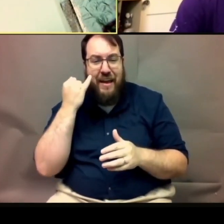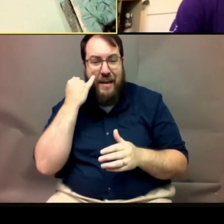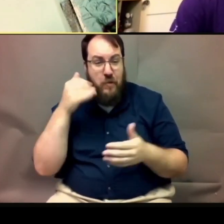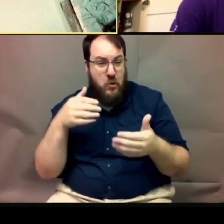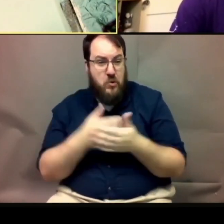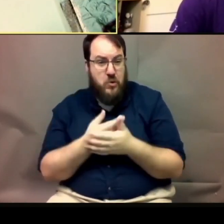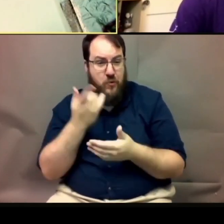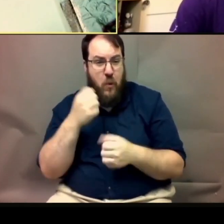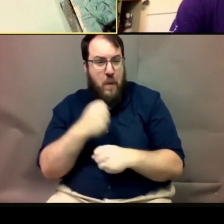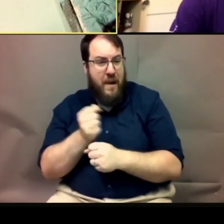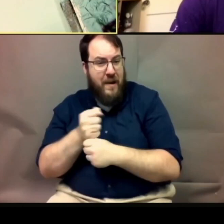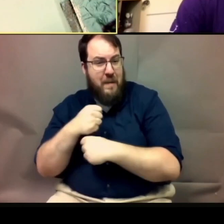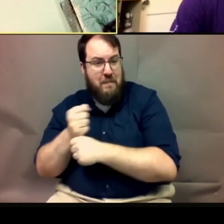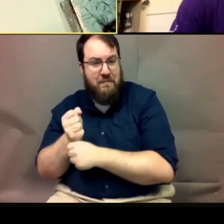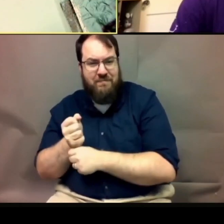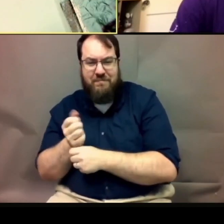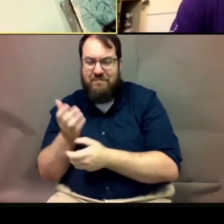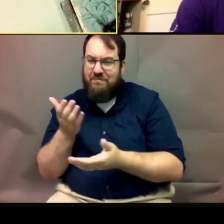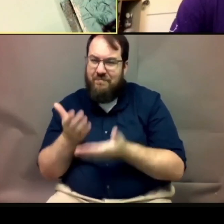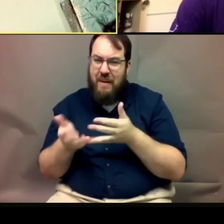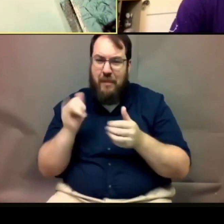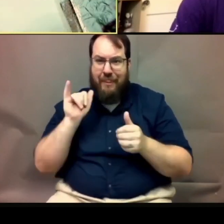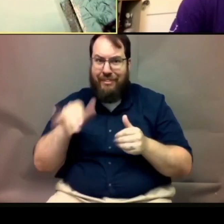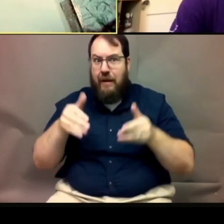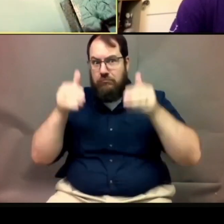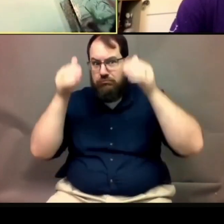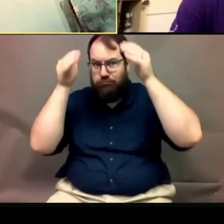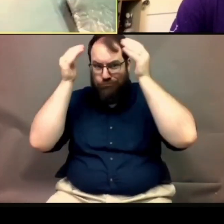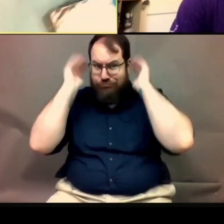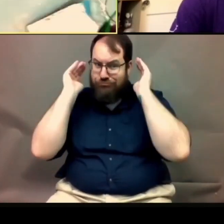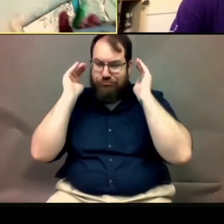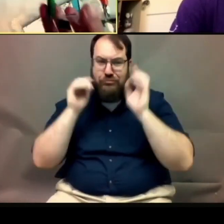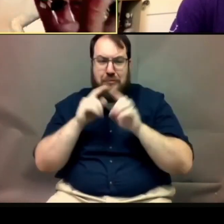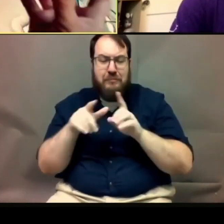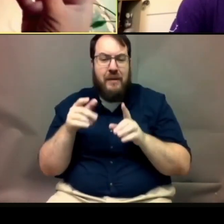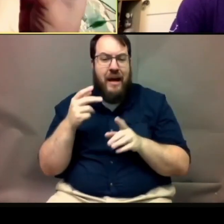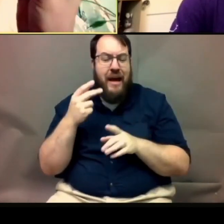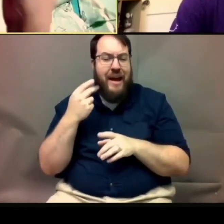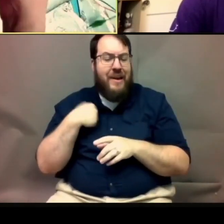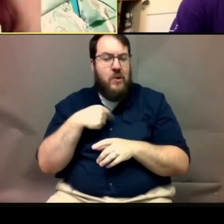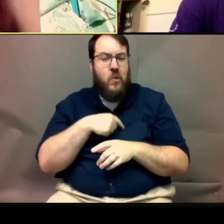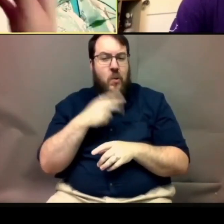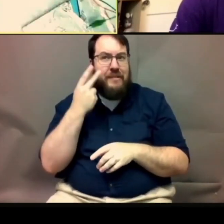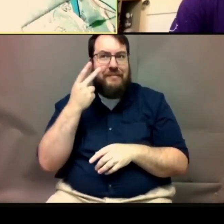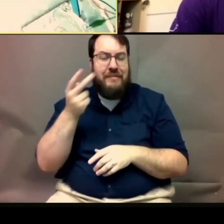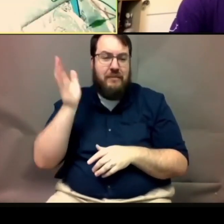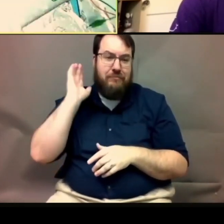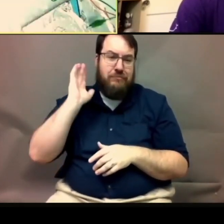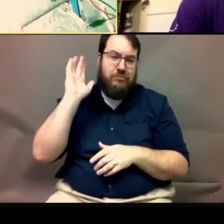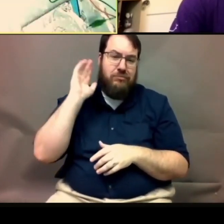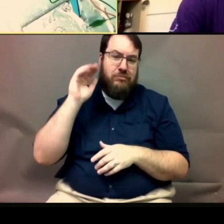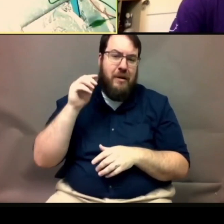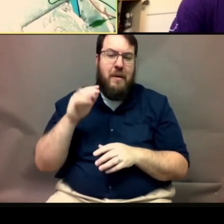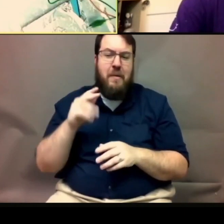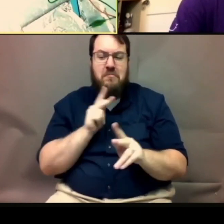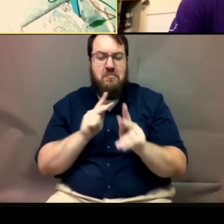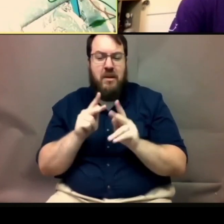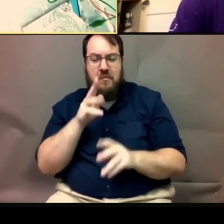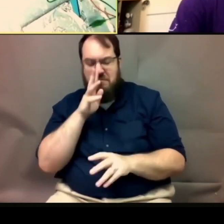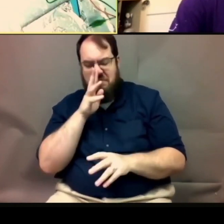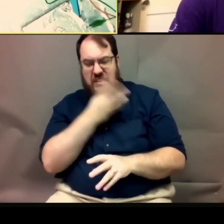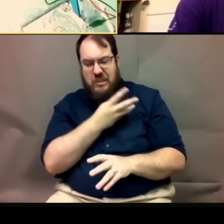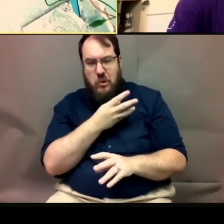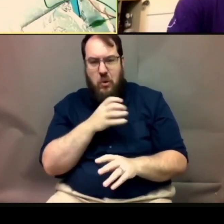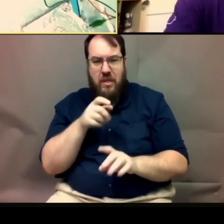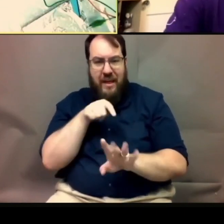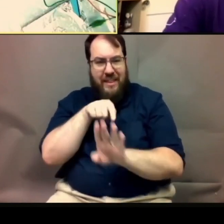e talvez você tenha um overboard aqui do make and make. Mas o que já vimos no passado é que as pessoas